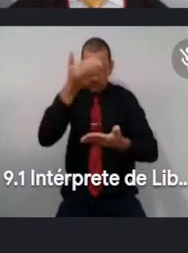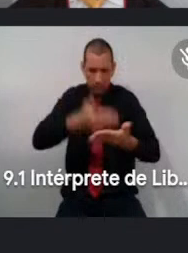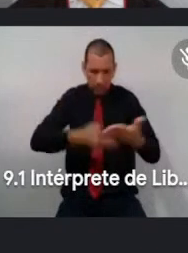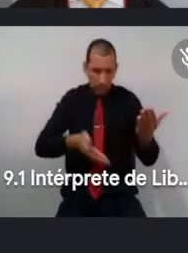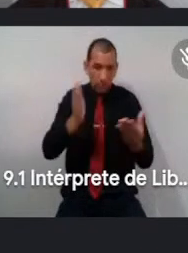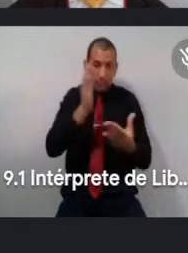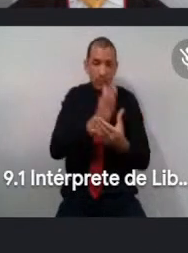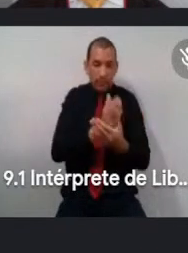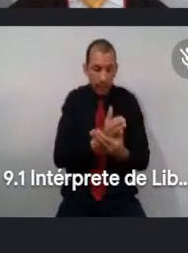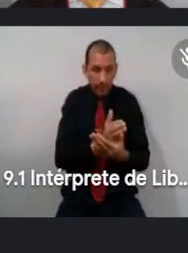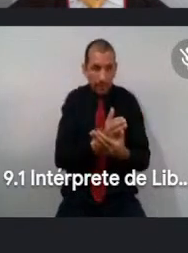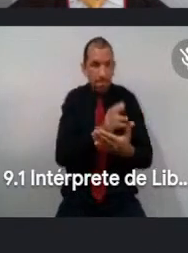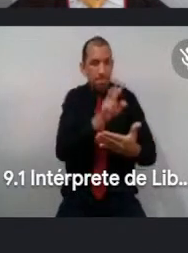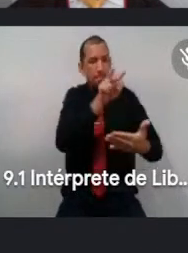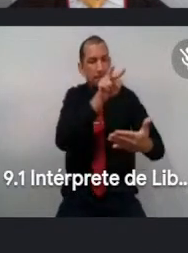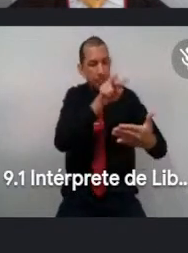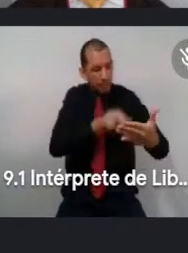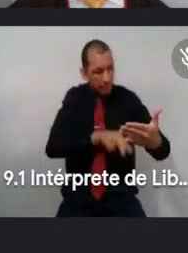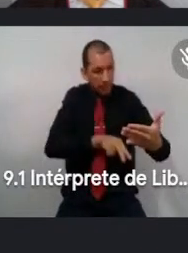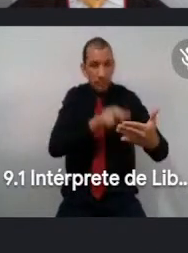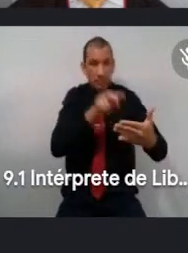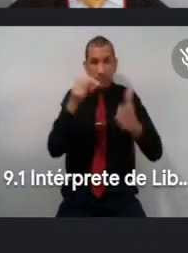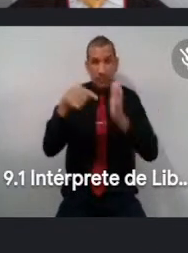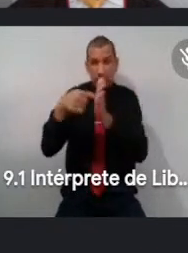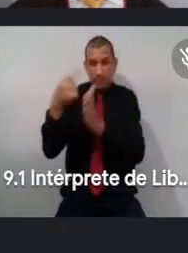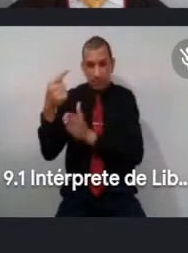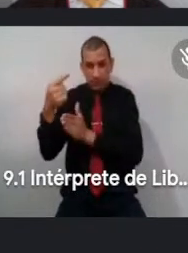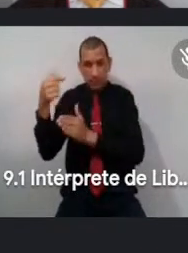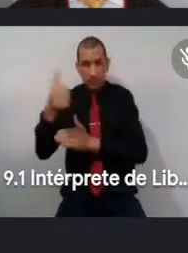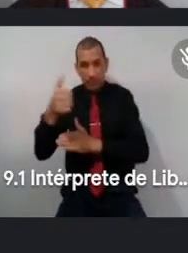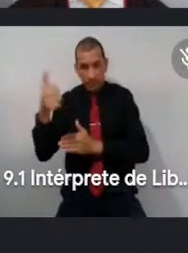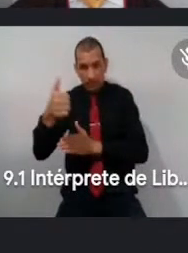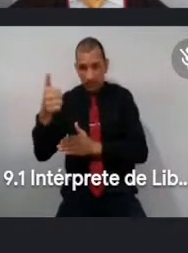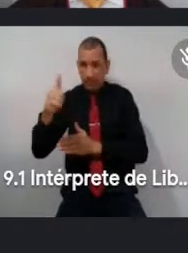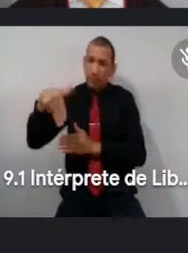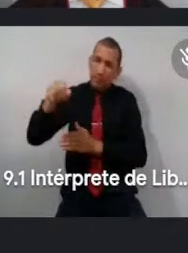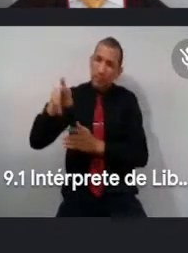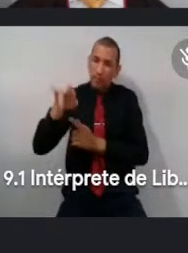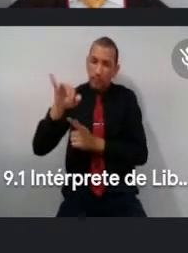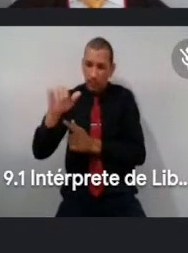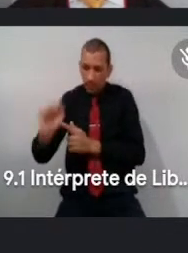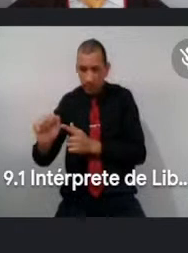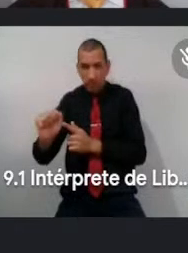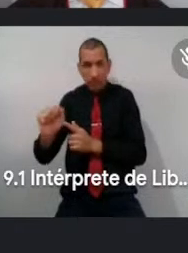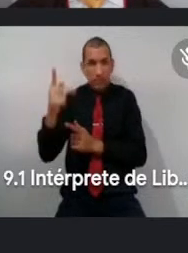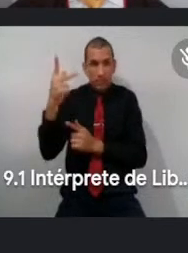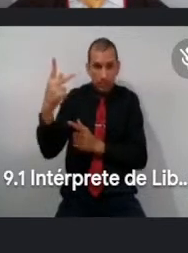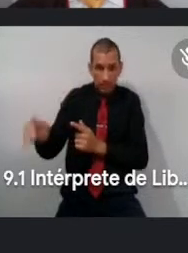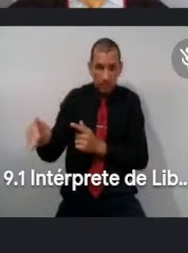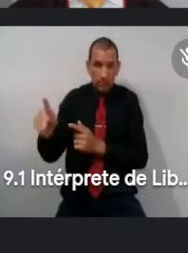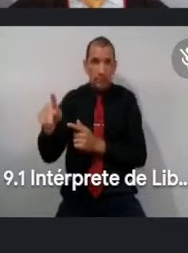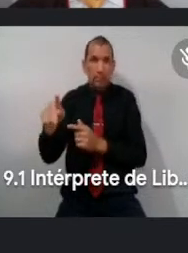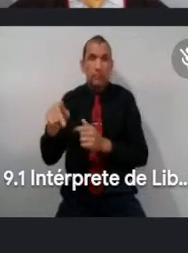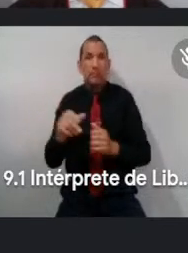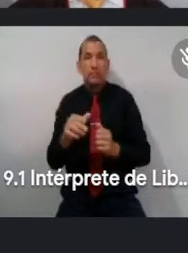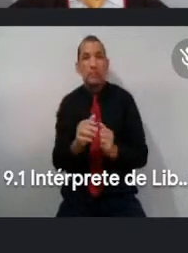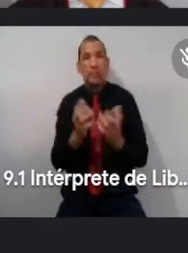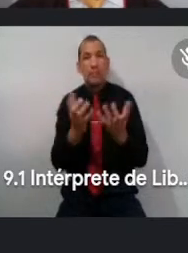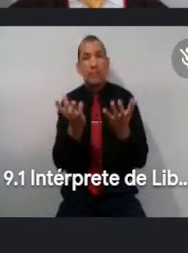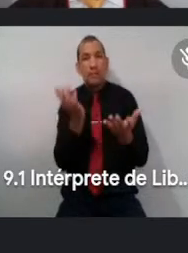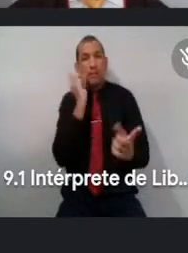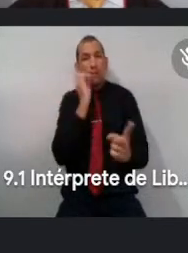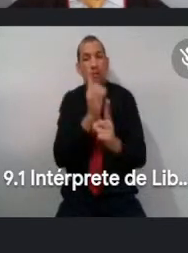presentes farra em relação a primeira recorrente da senhora Maria de Jesus Ferreira da Silva e eu